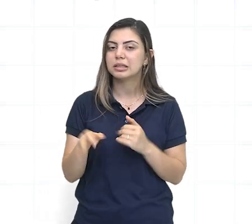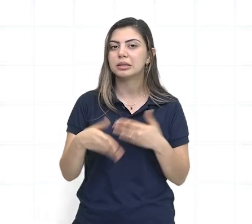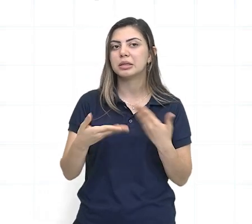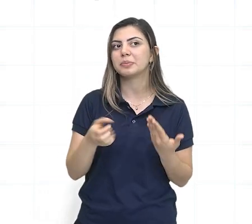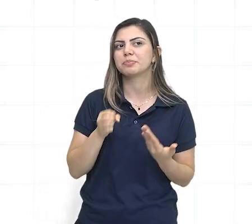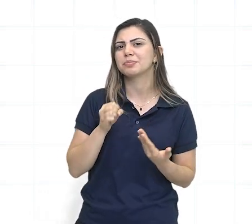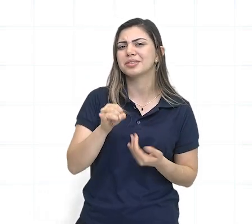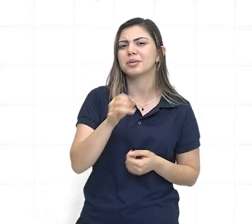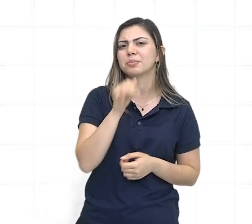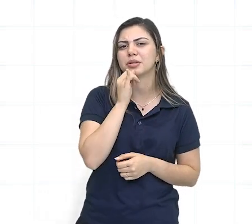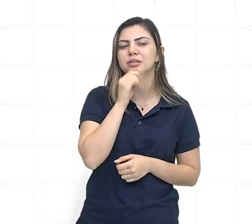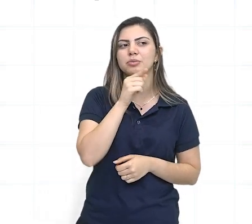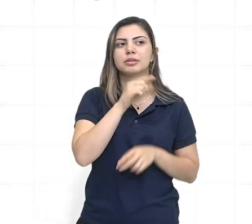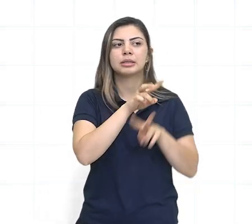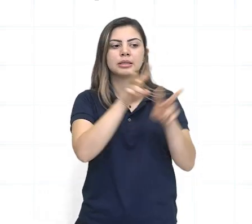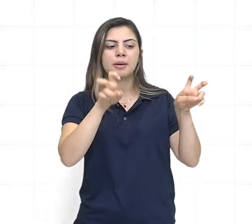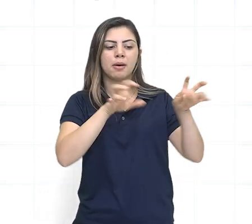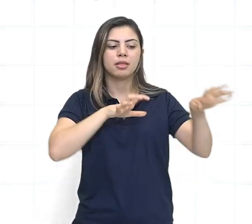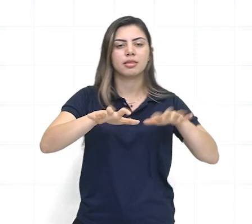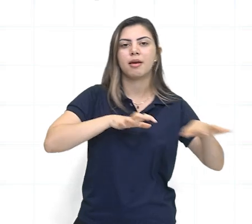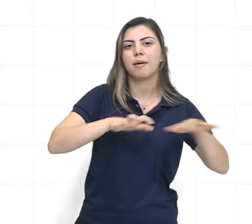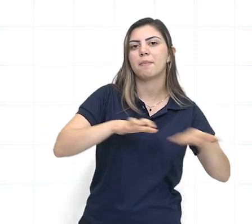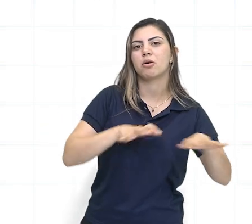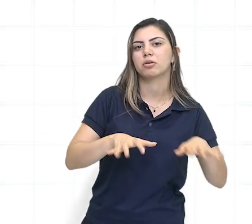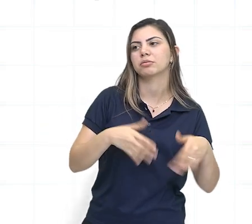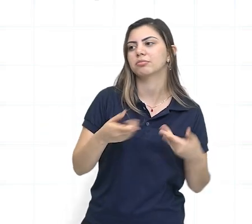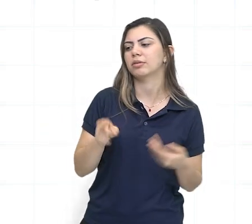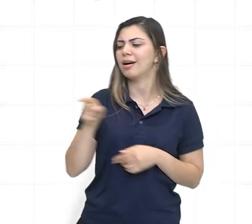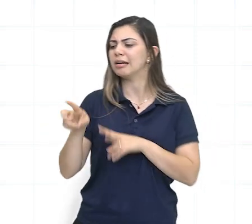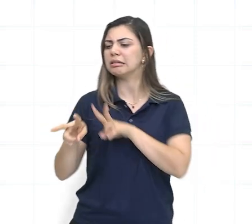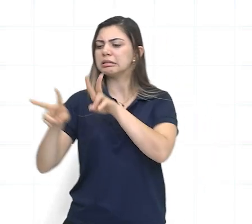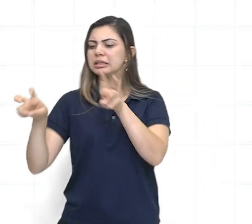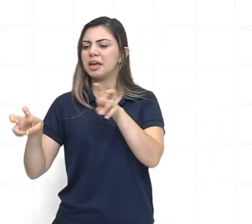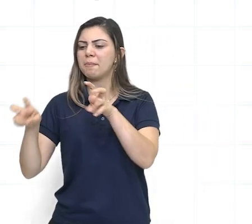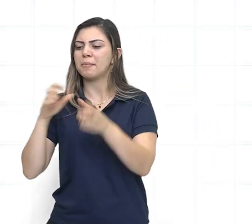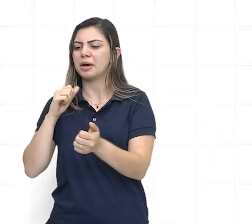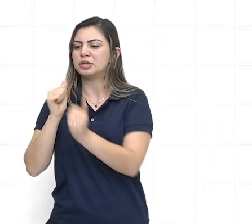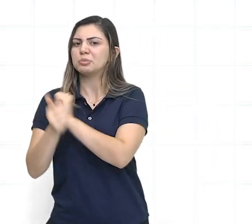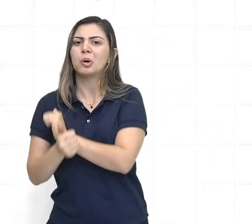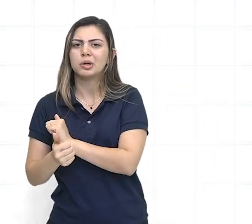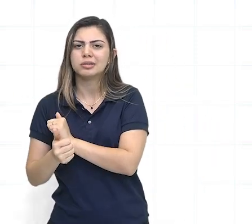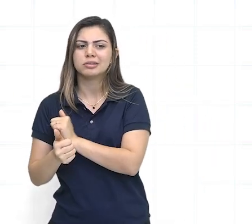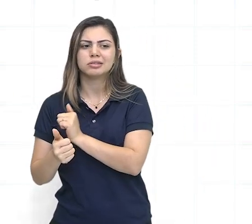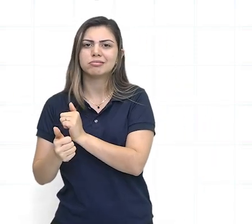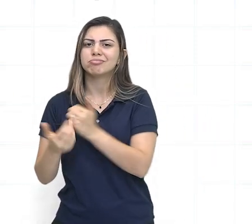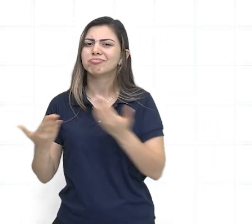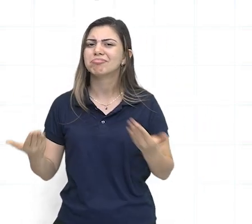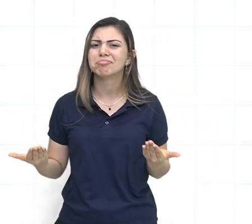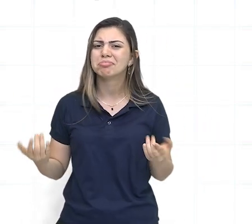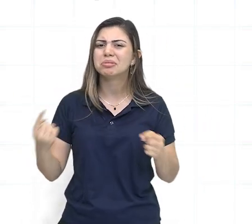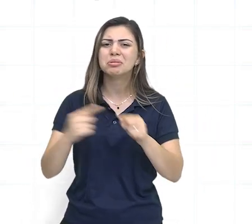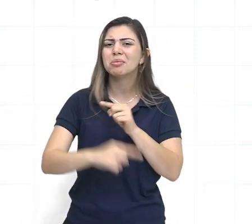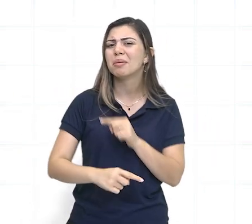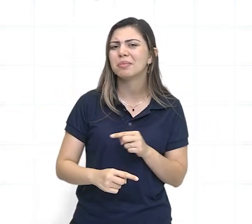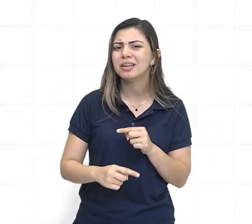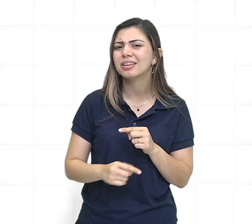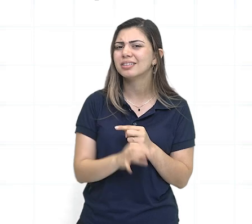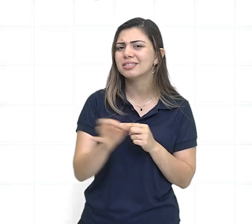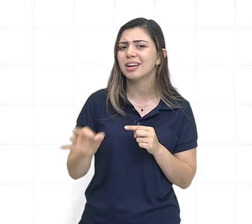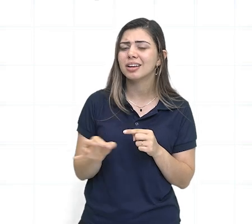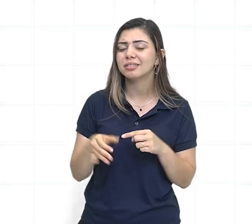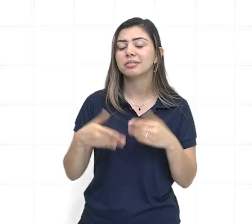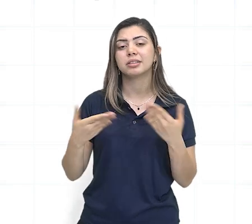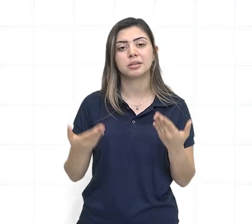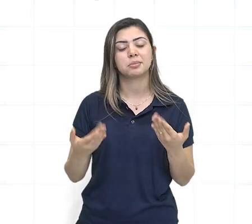falando sobre os terremotos, não vai trazer um negócio, está falando sobre os jogos, né? E um autor que falou sobre os jogos e